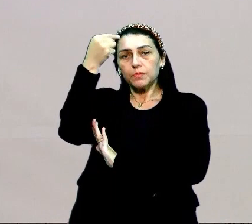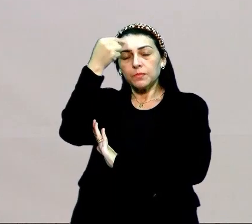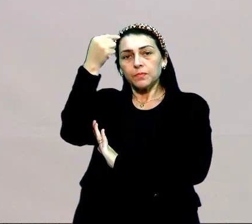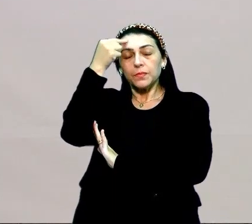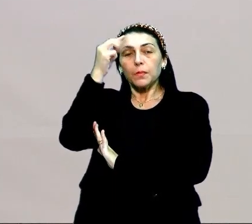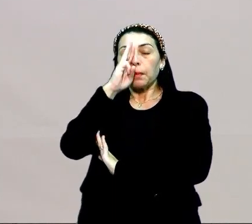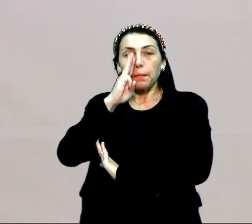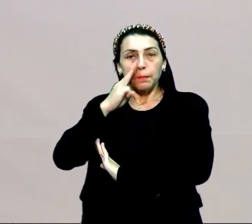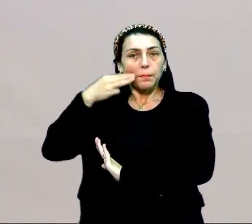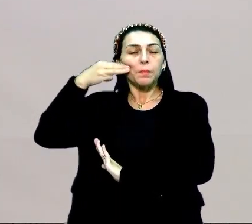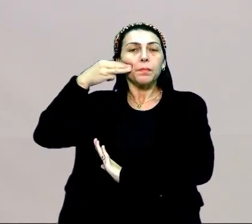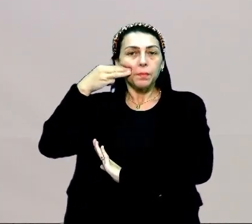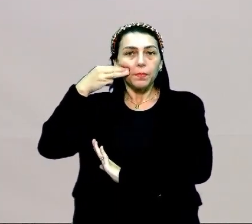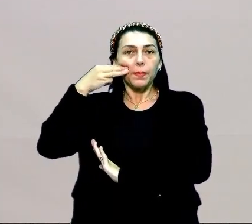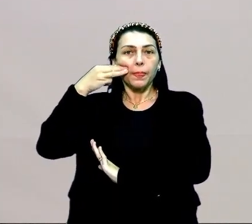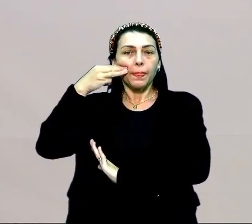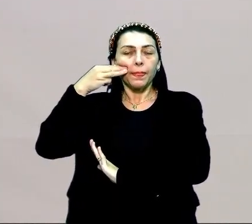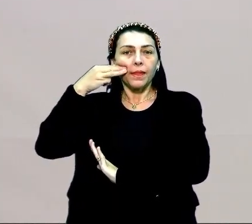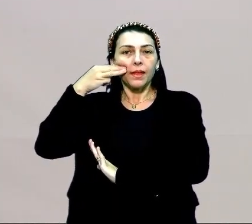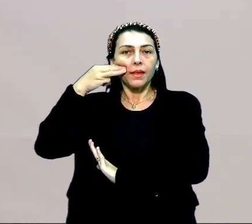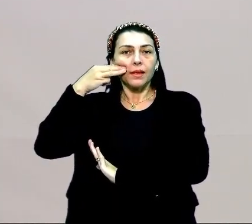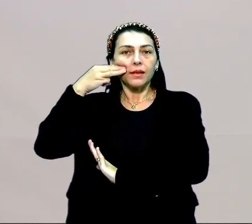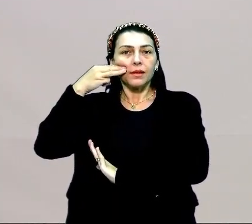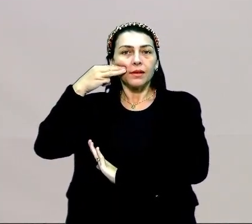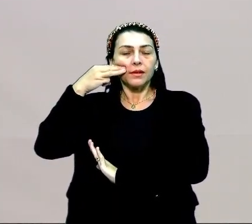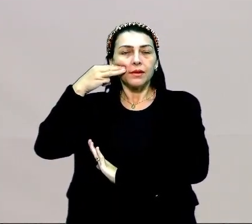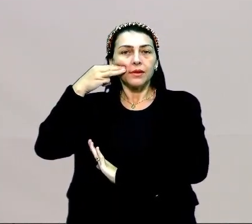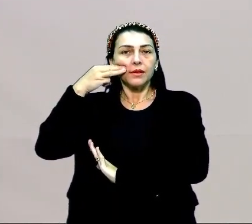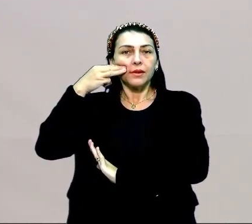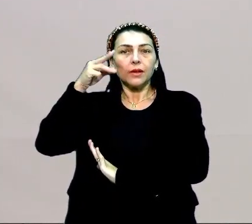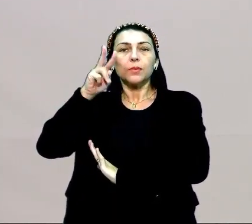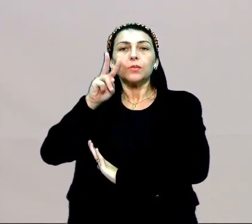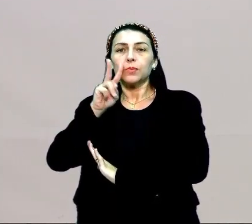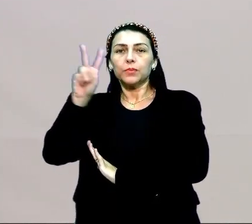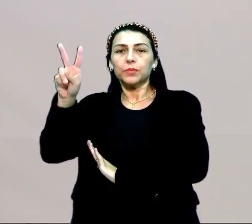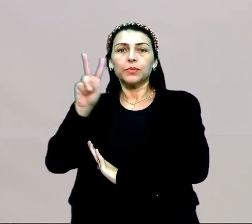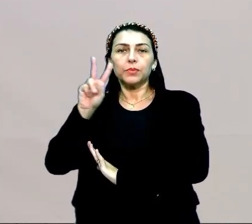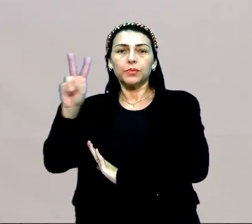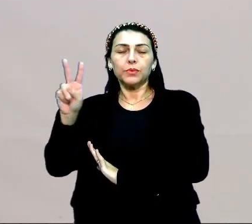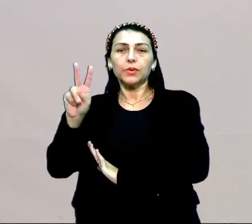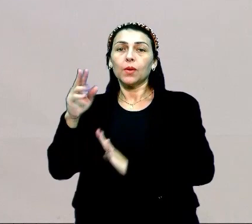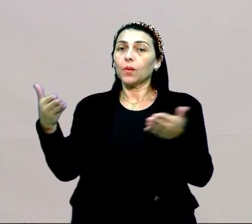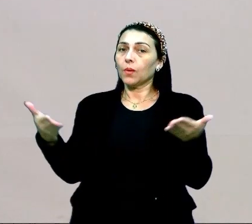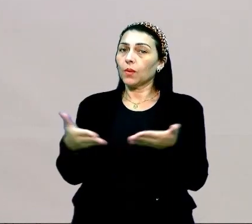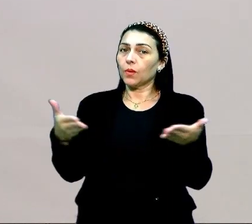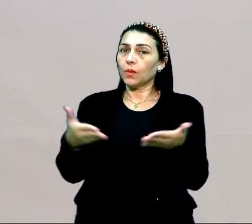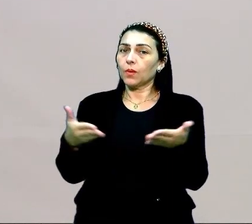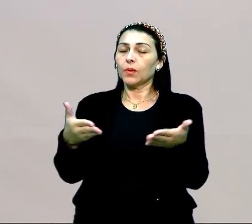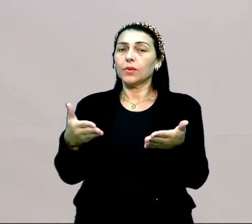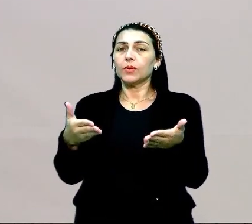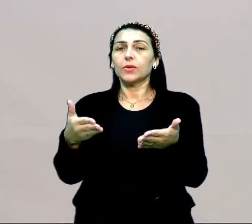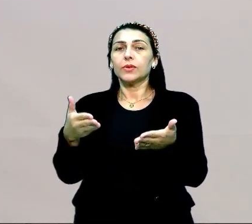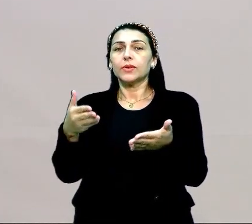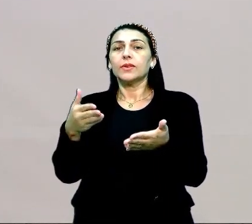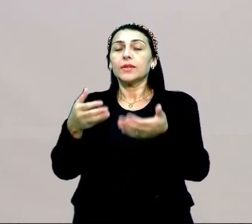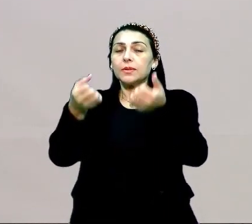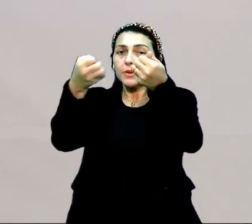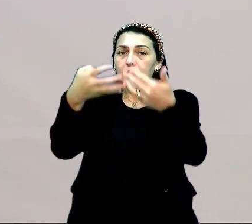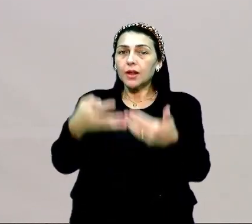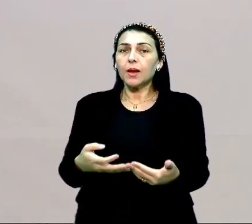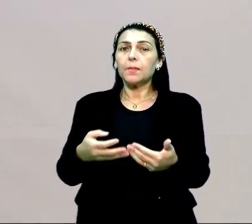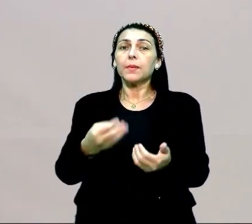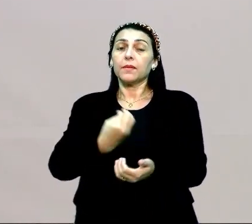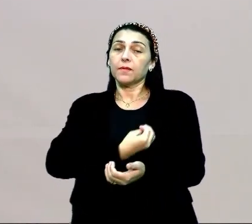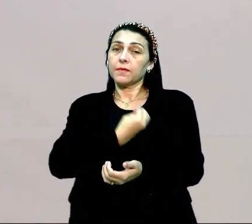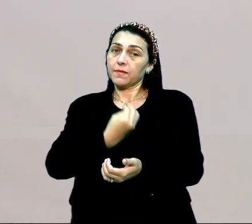Karl Marx e de Hannah Arendt. Hoje trataremos da condição humana